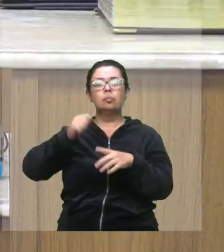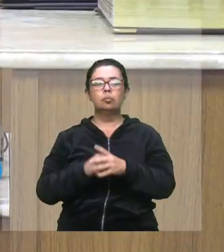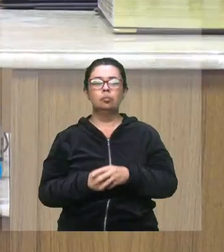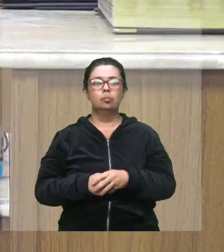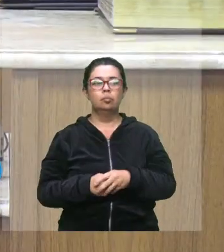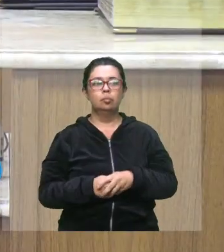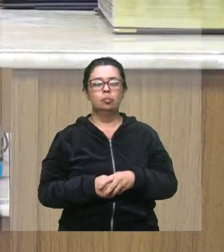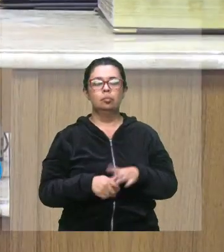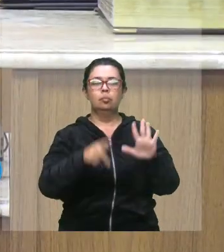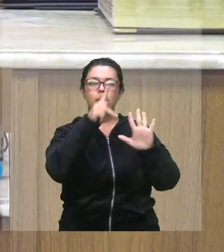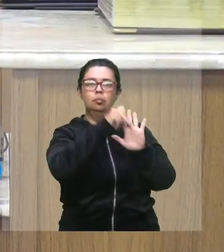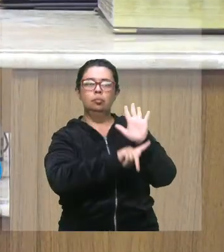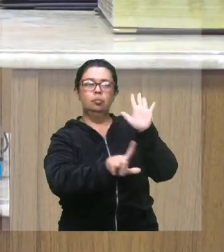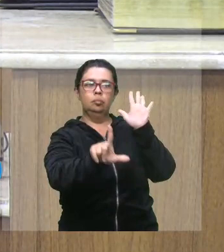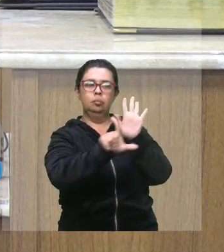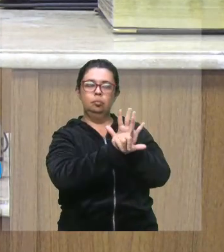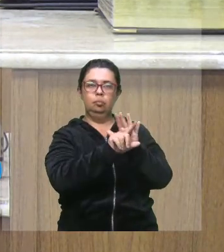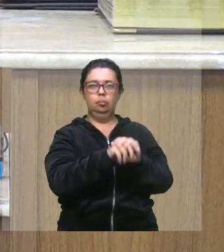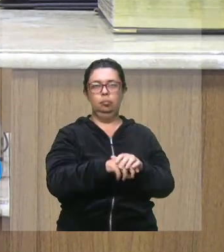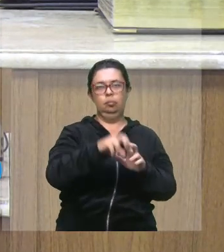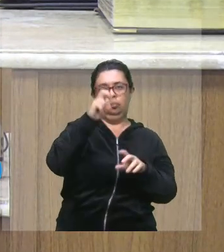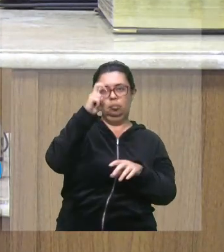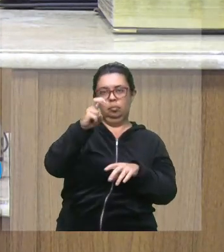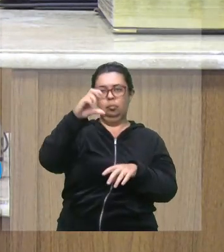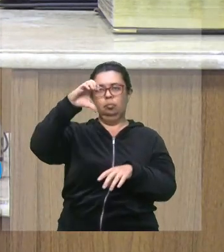de lei número